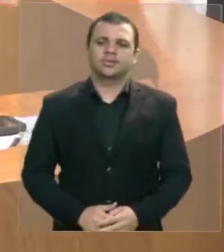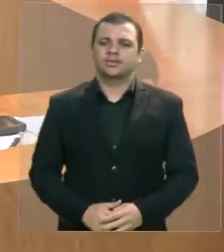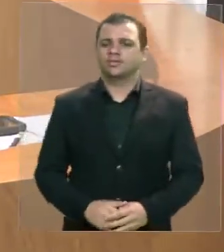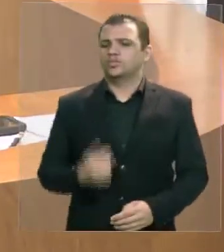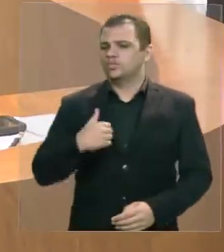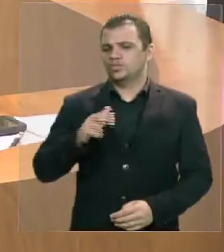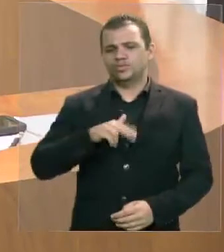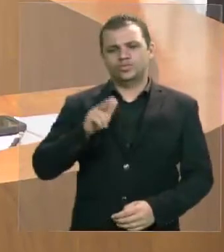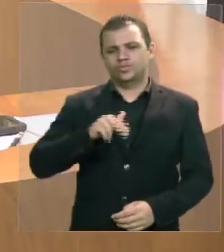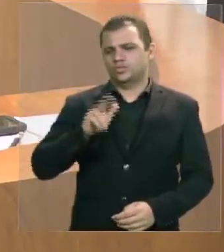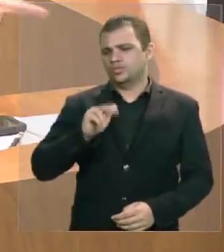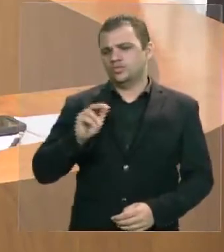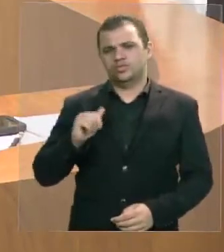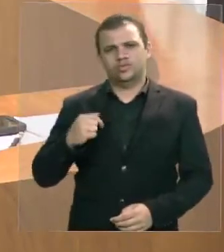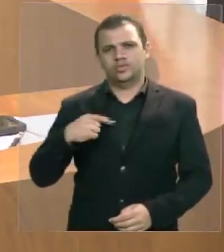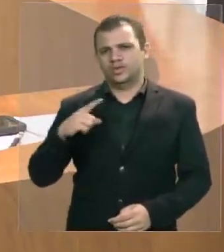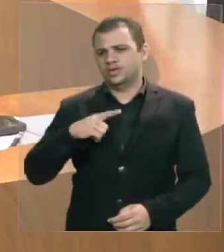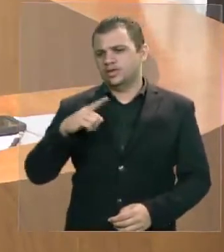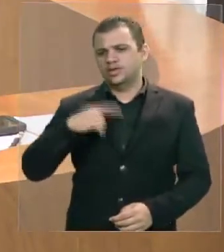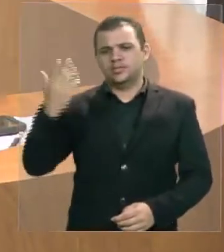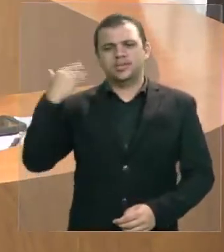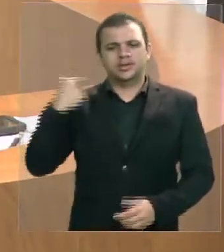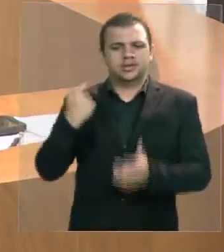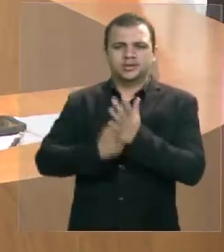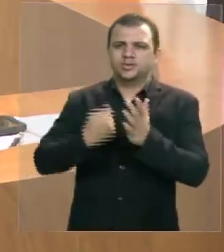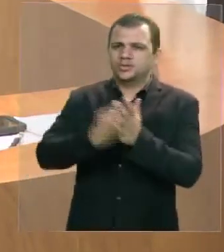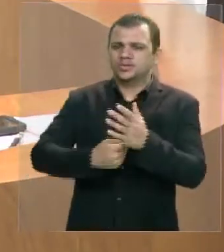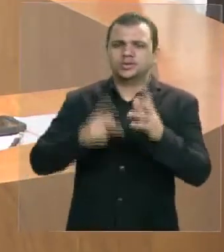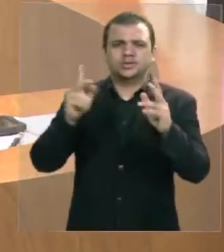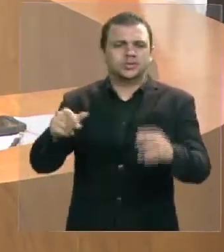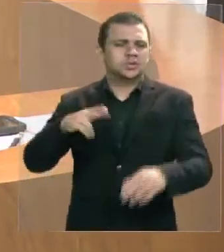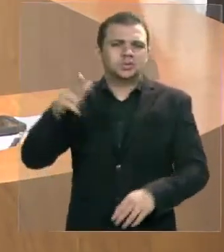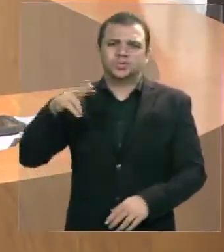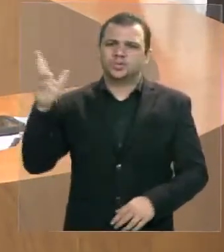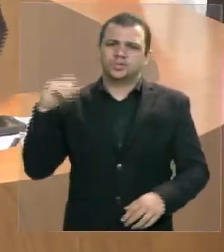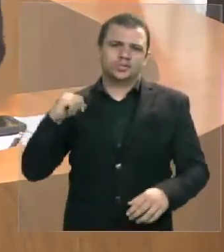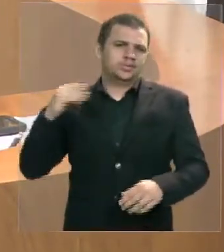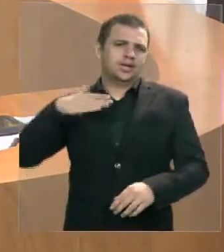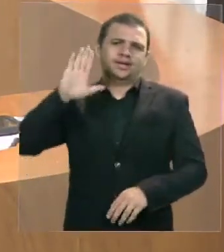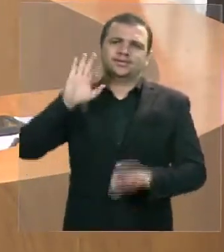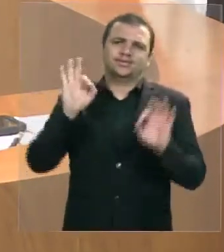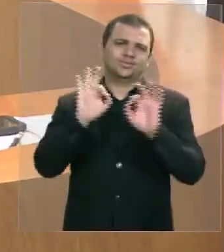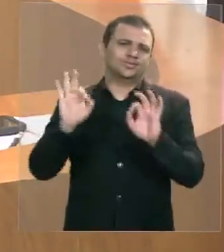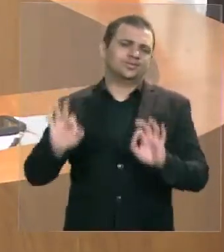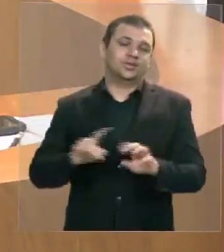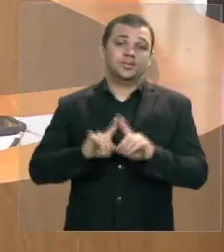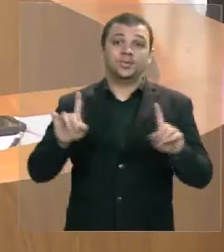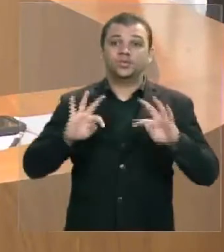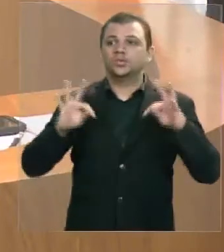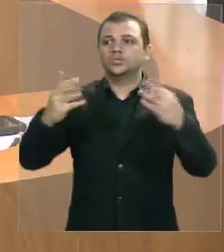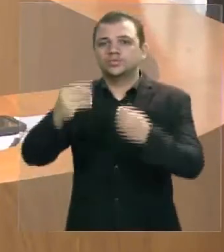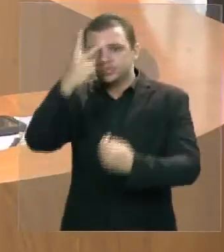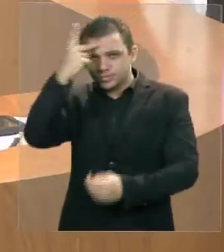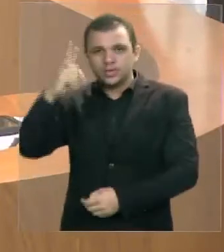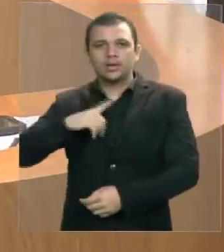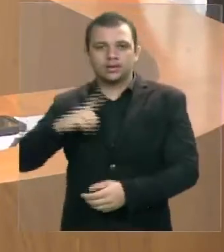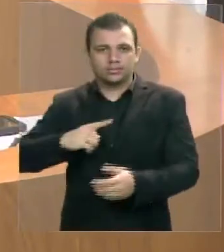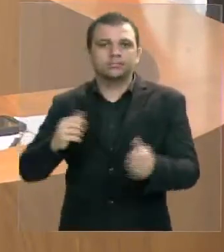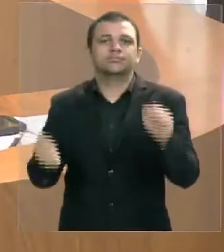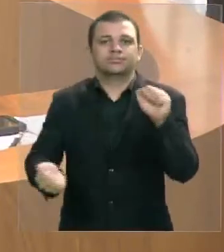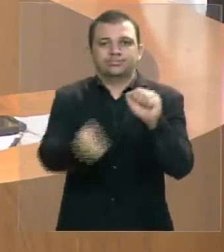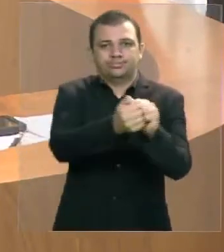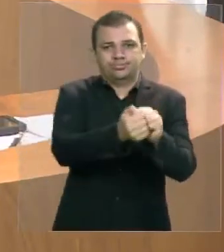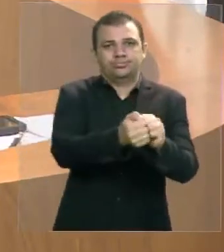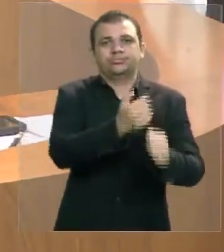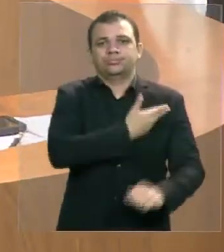Nunca tinha militado, nunca tinha vindo, nunca foi candidato a nada. Agora, todo mundo que é sócio do governador no seu escritório